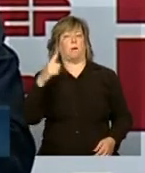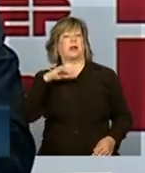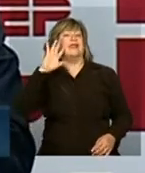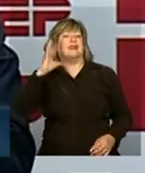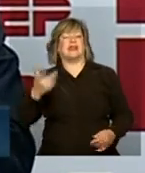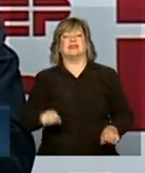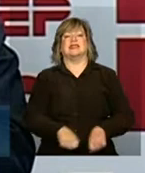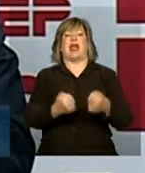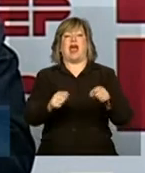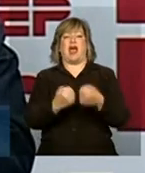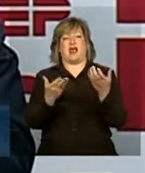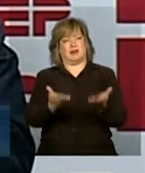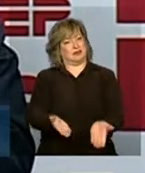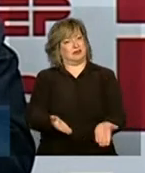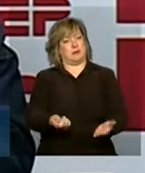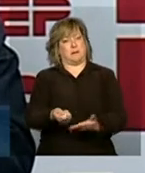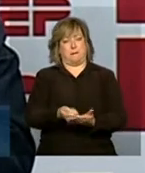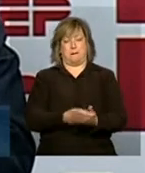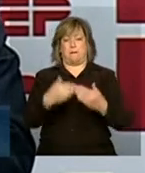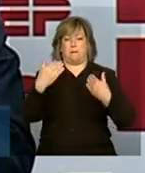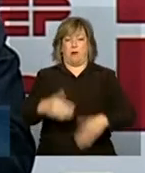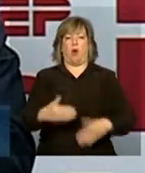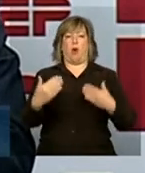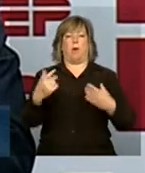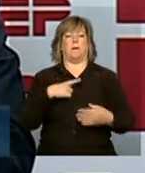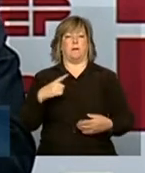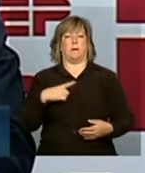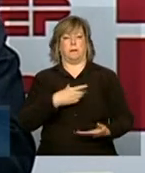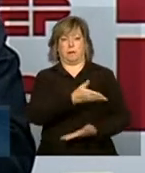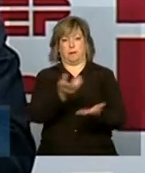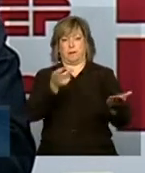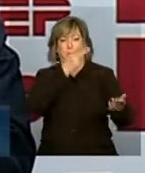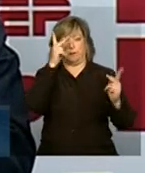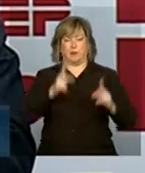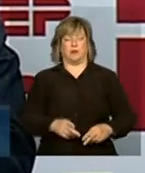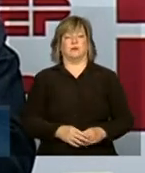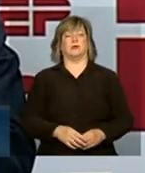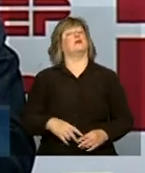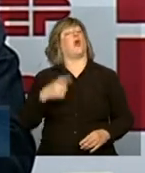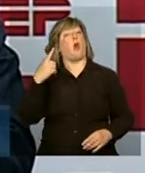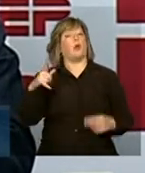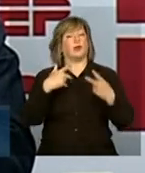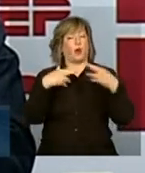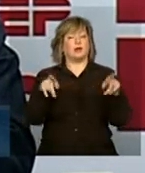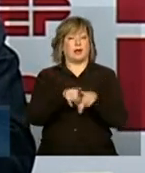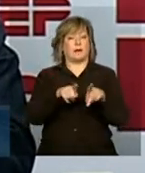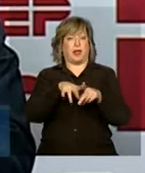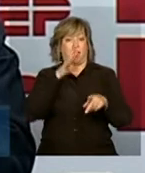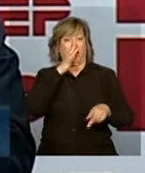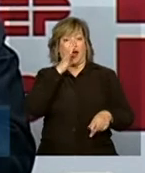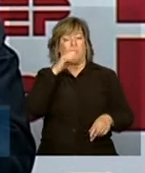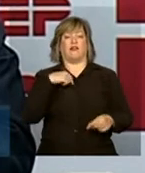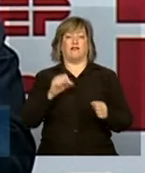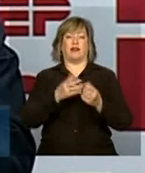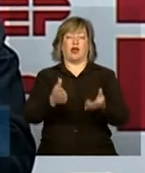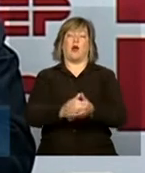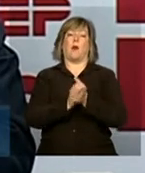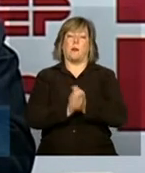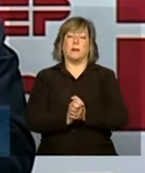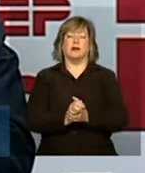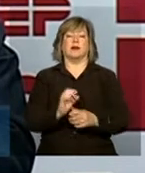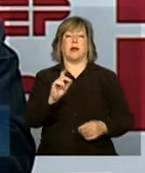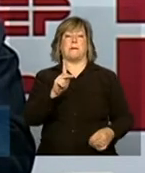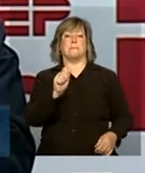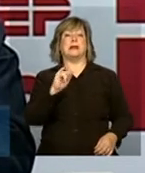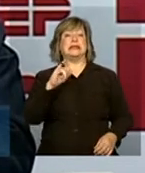de prejudicar exame e concurso público. Outro lado também interessante, faço dele aqui uma homenagem ao